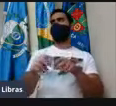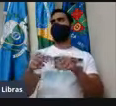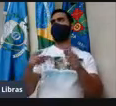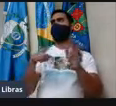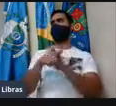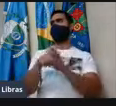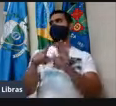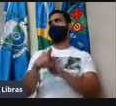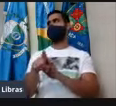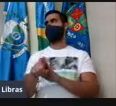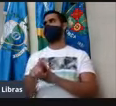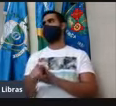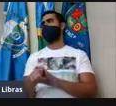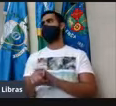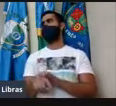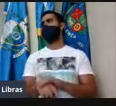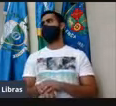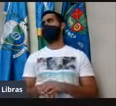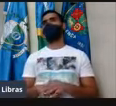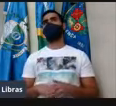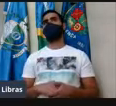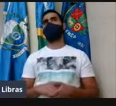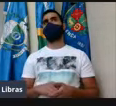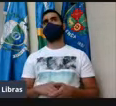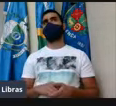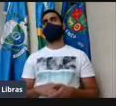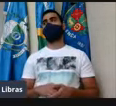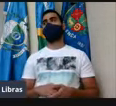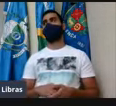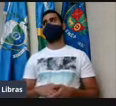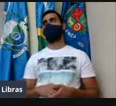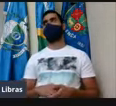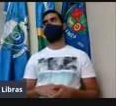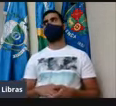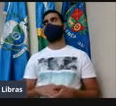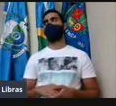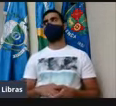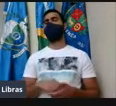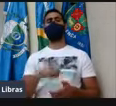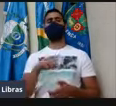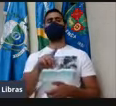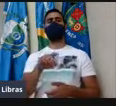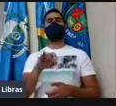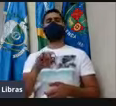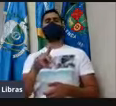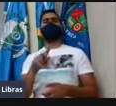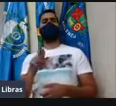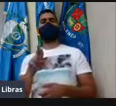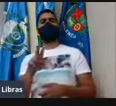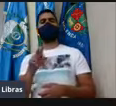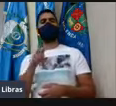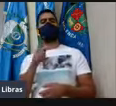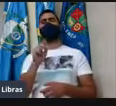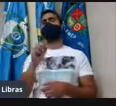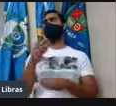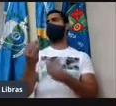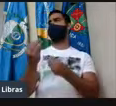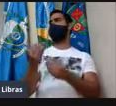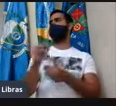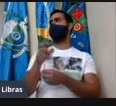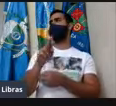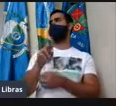está entrando DIPR aqui. Então, porque, olha só, o DIPR impresso, né, ele só diz que tem repasse